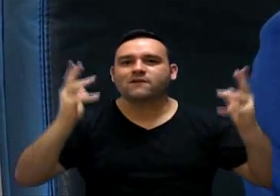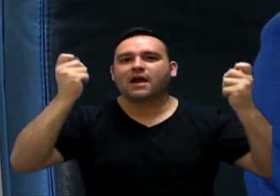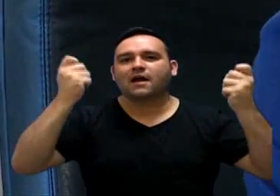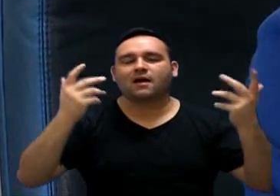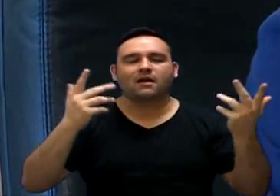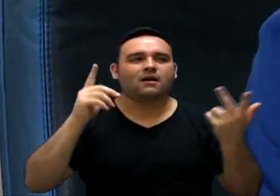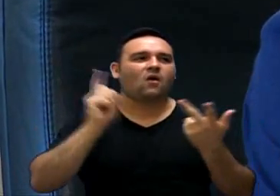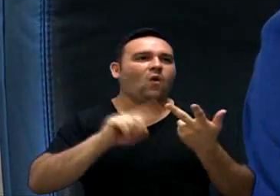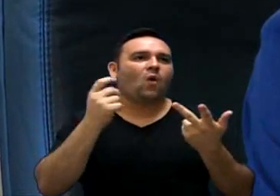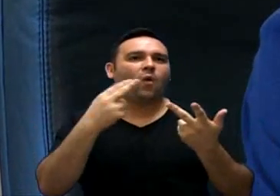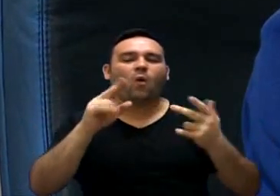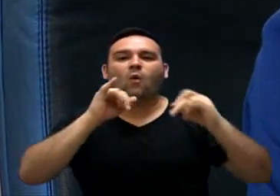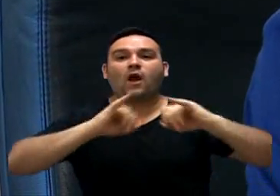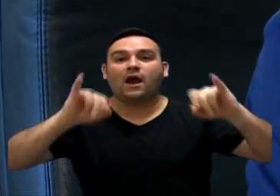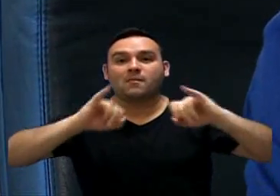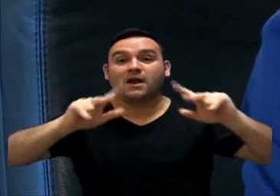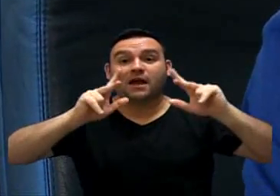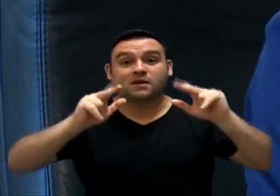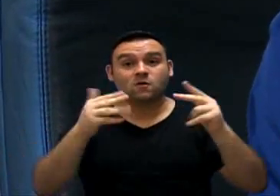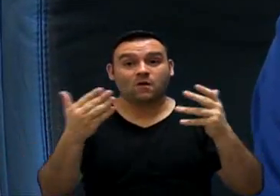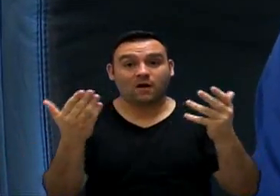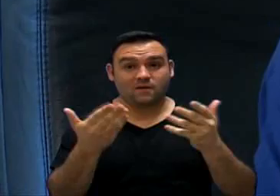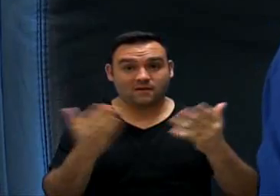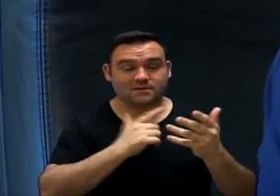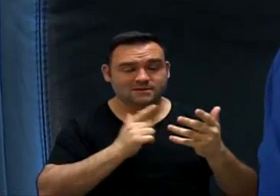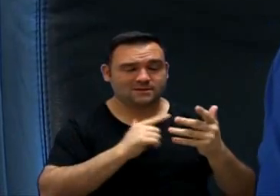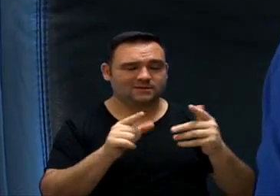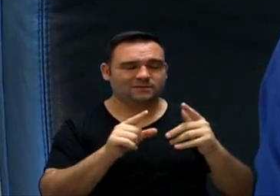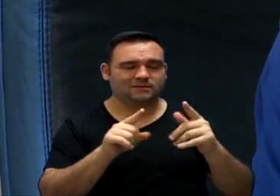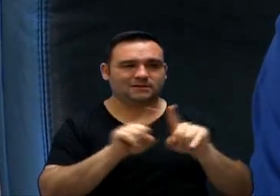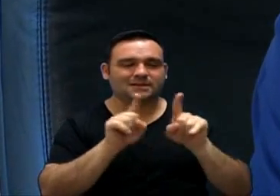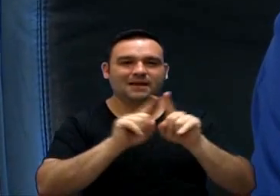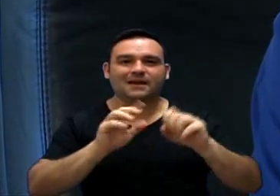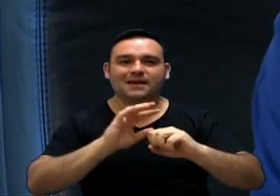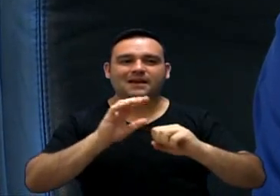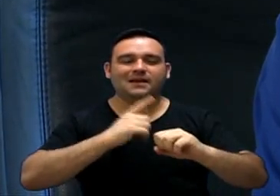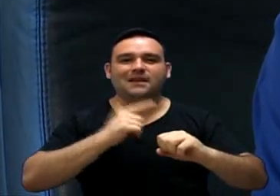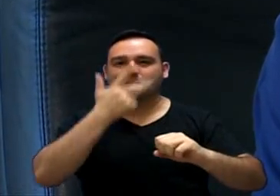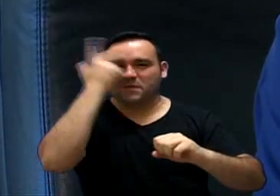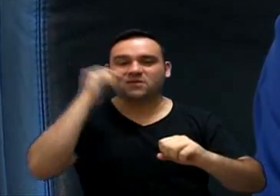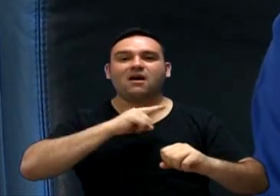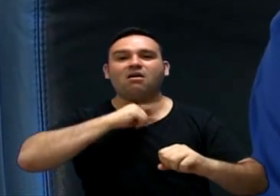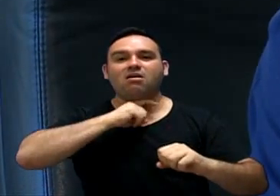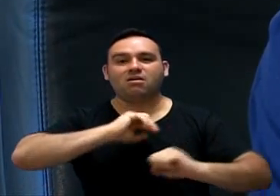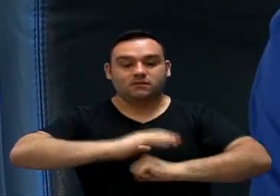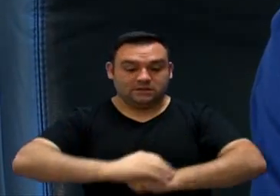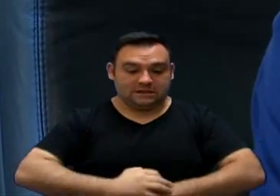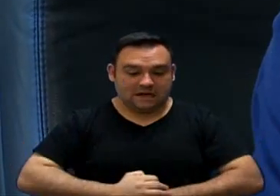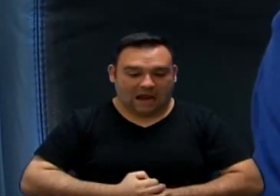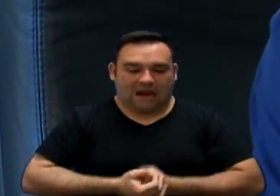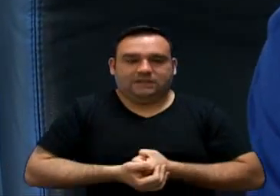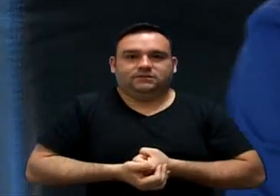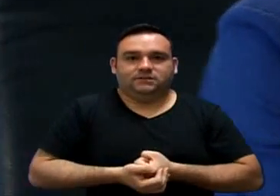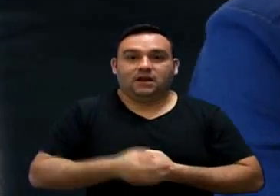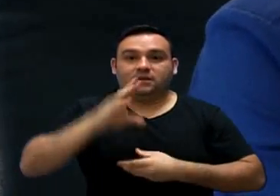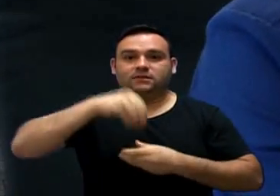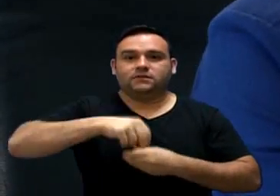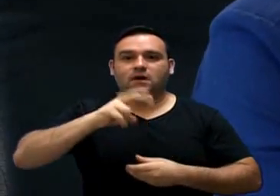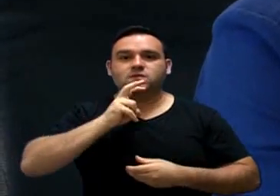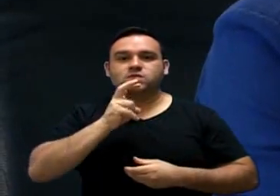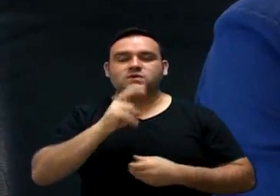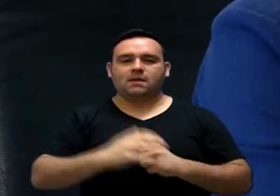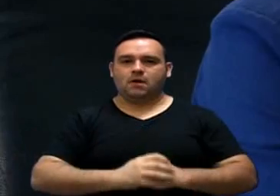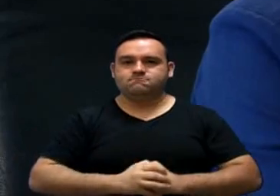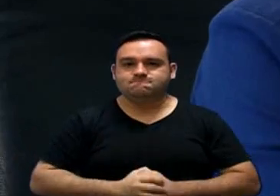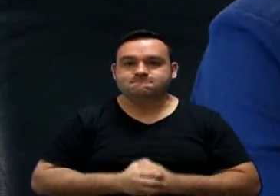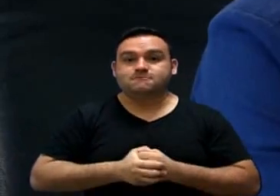campanhas, como essa aqui, a manobra de Heinrich no município de